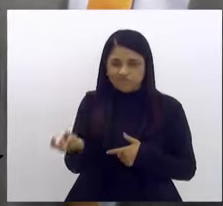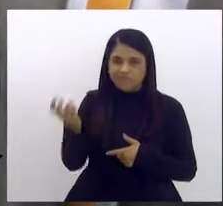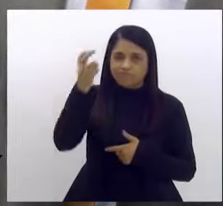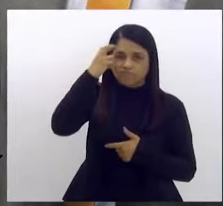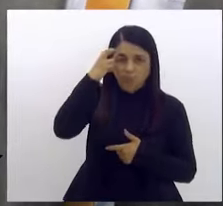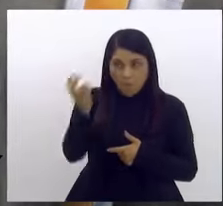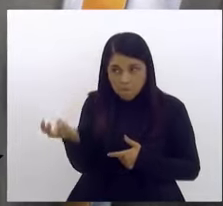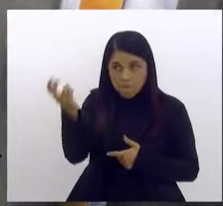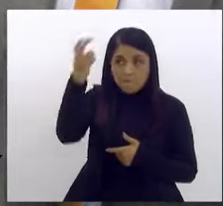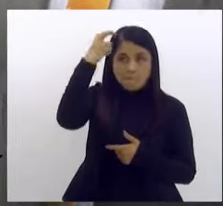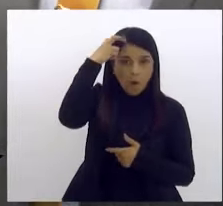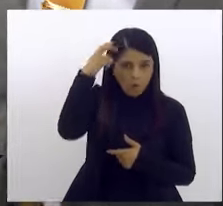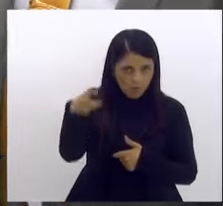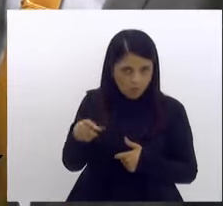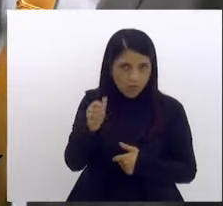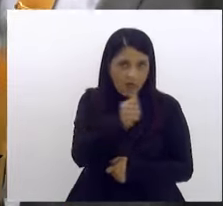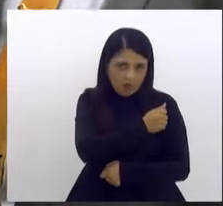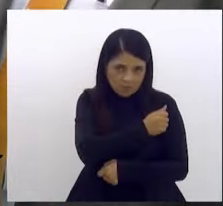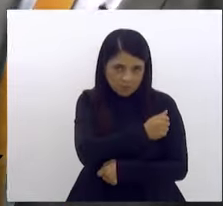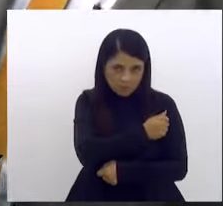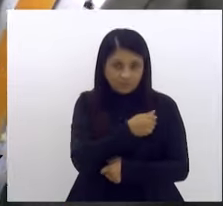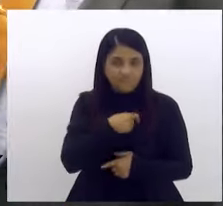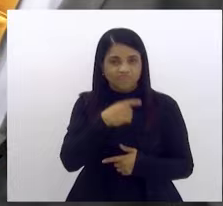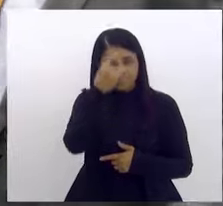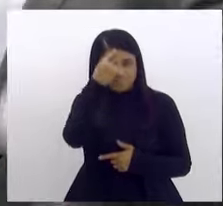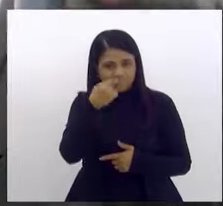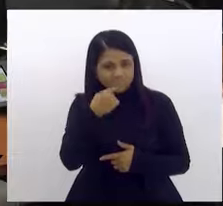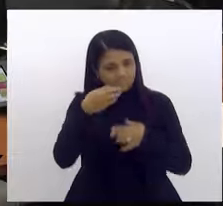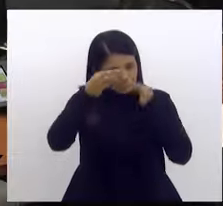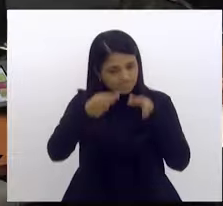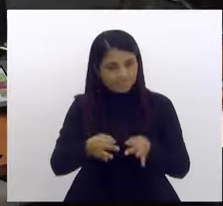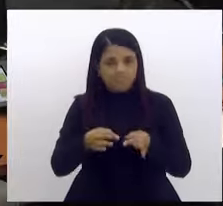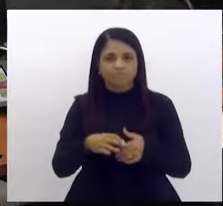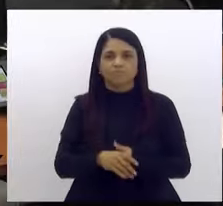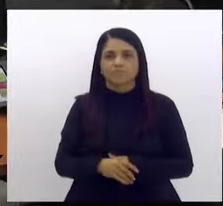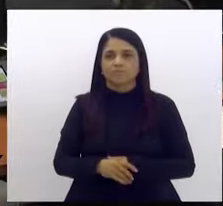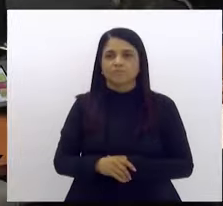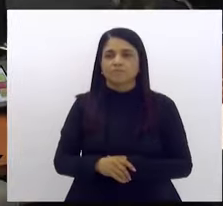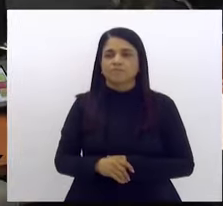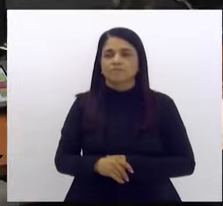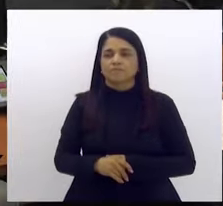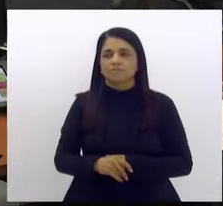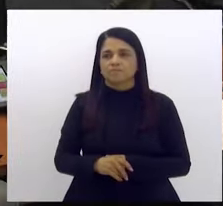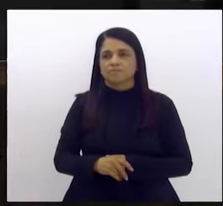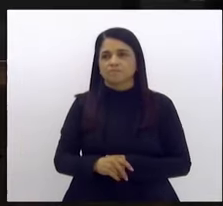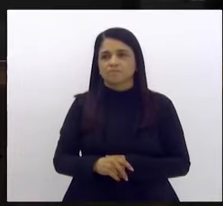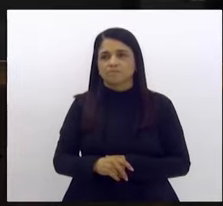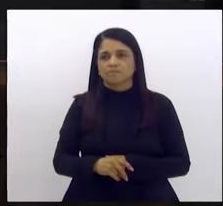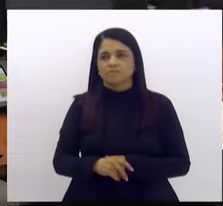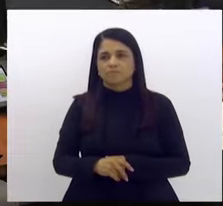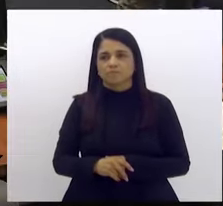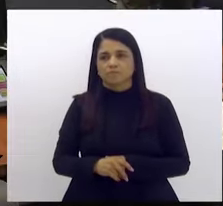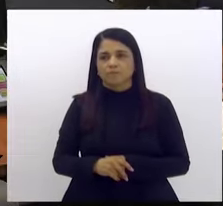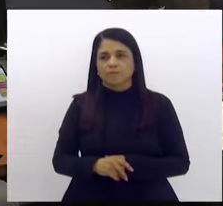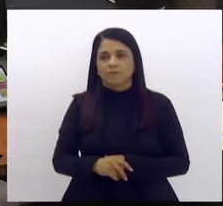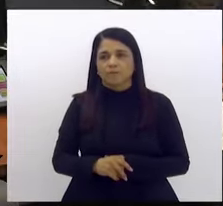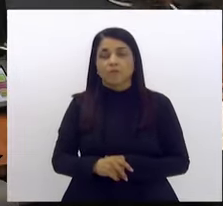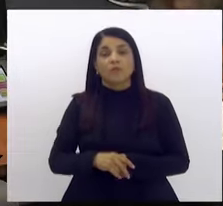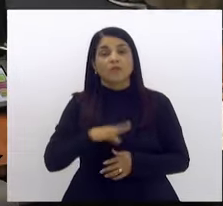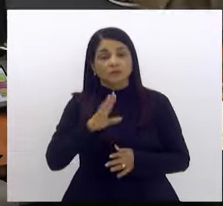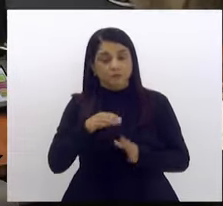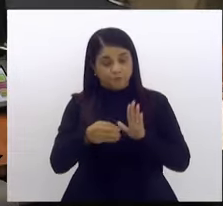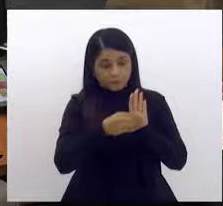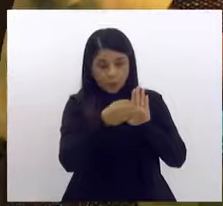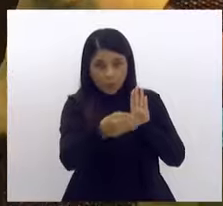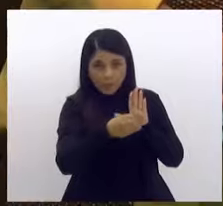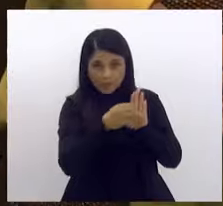melhora o projeto no sentido de que garante o perfil adequado. Presidente. Não atrapalha, não. Pois não, deputado Luiz Paulo. É o seguinte, com o parecer